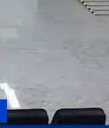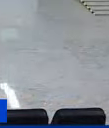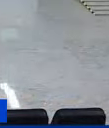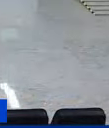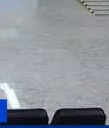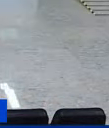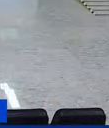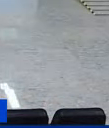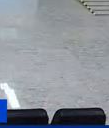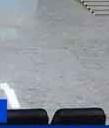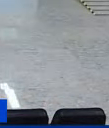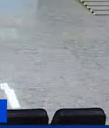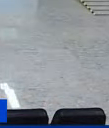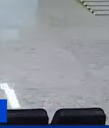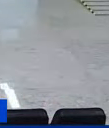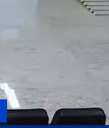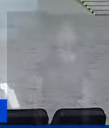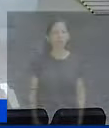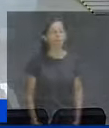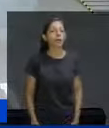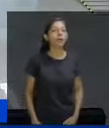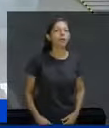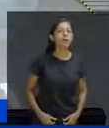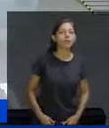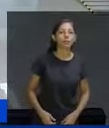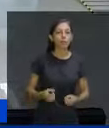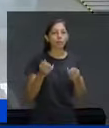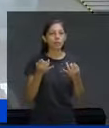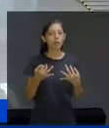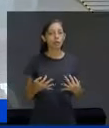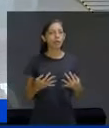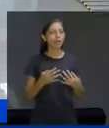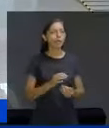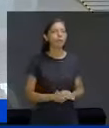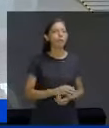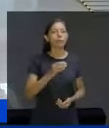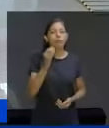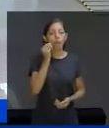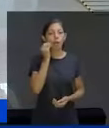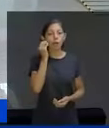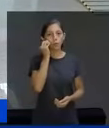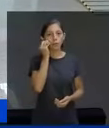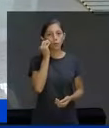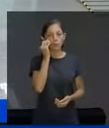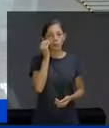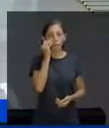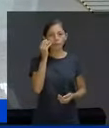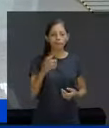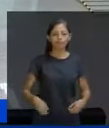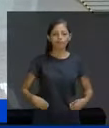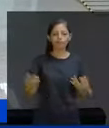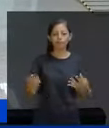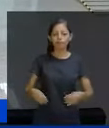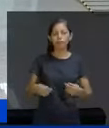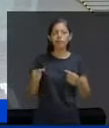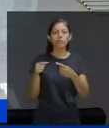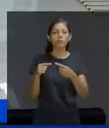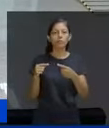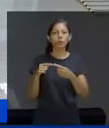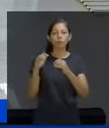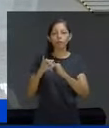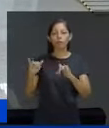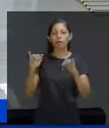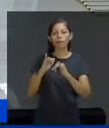esse dispositivo versa sobre o desrespeito aos limites de gastos de campanha, tópico que não foi levantado nem pela